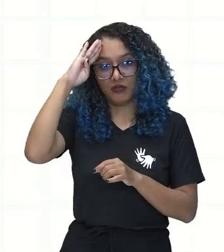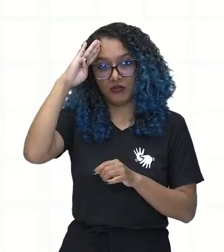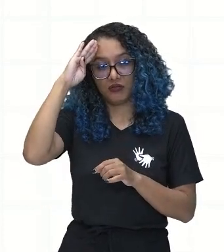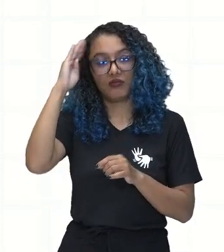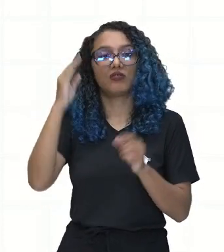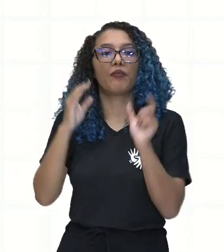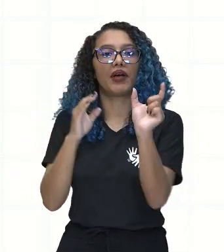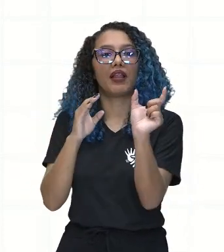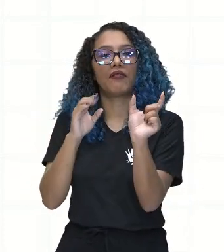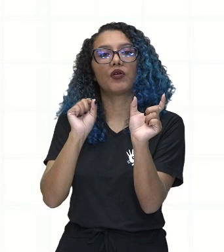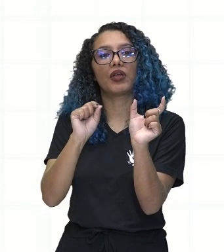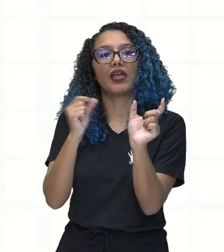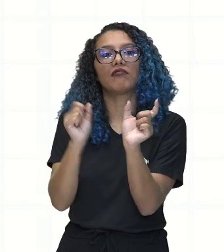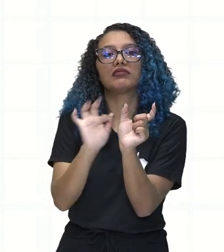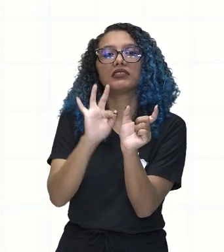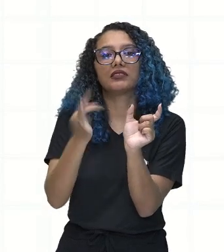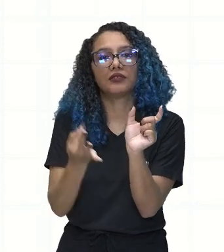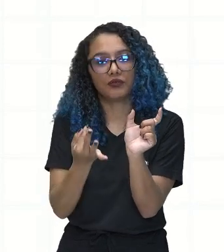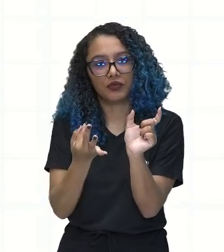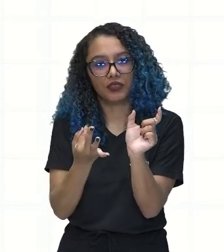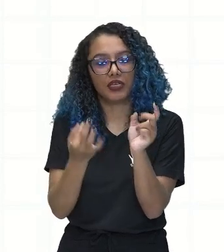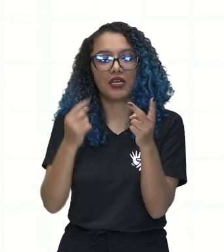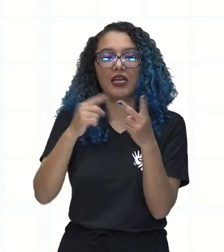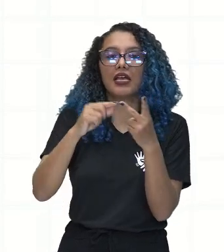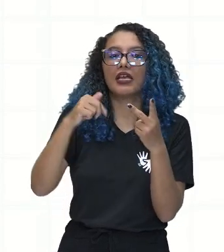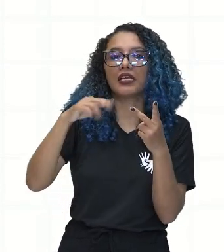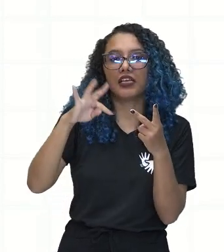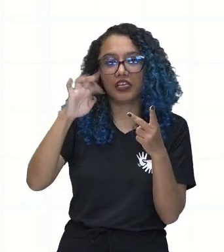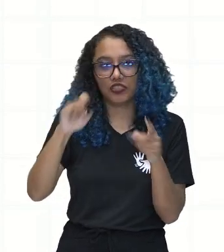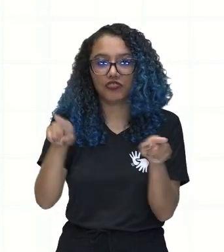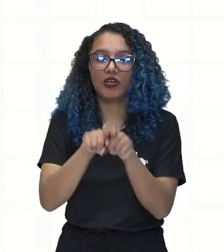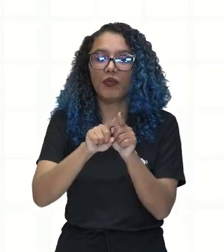o serviço militar. Obrigado.